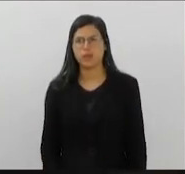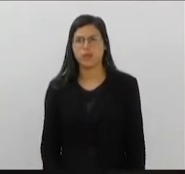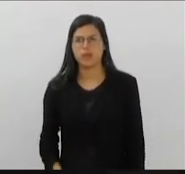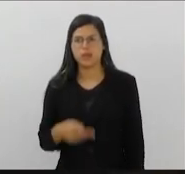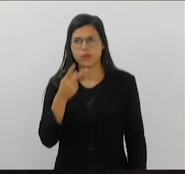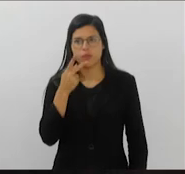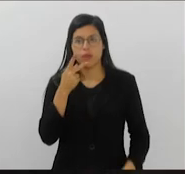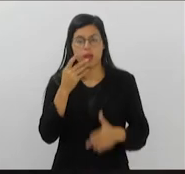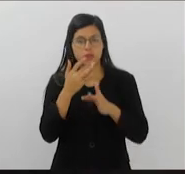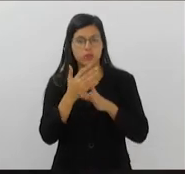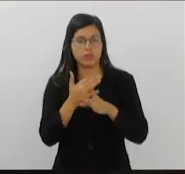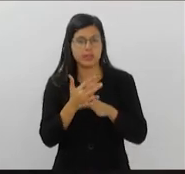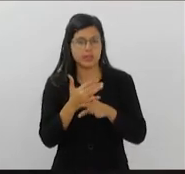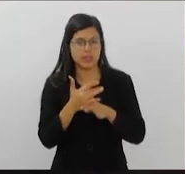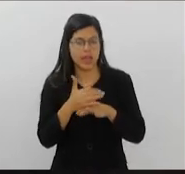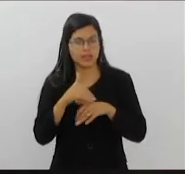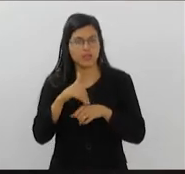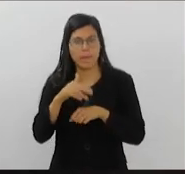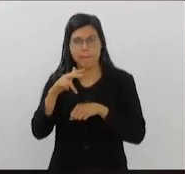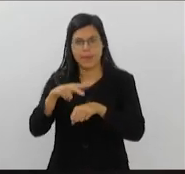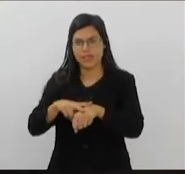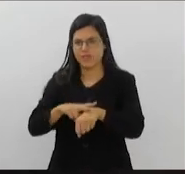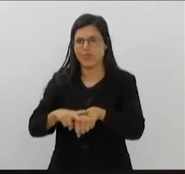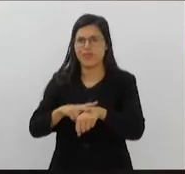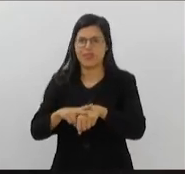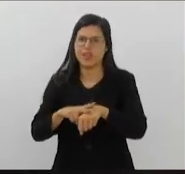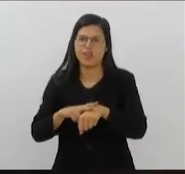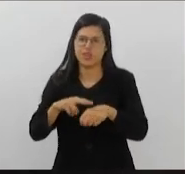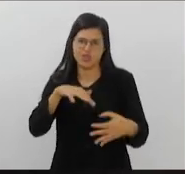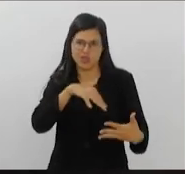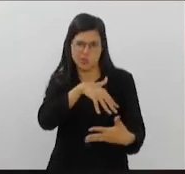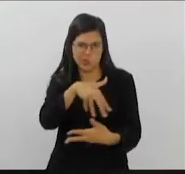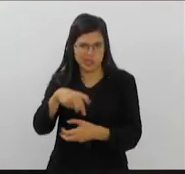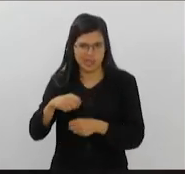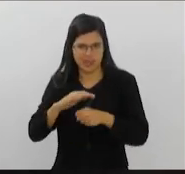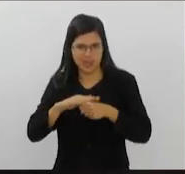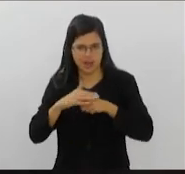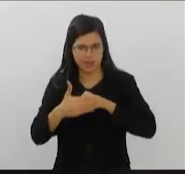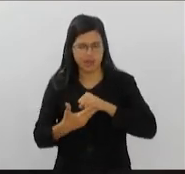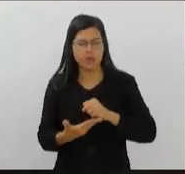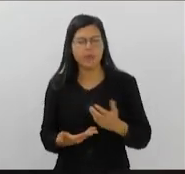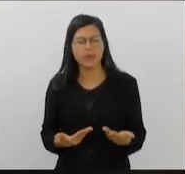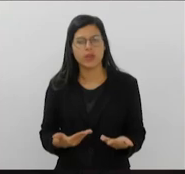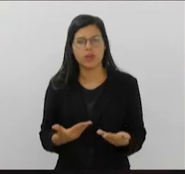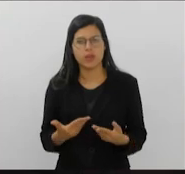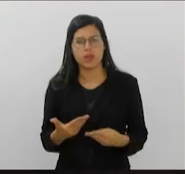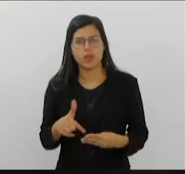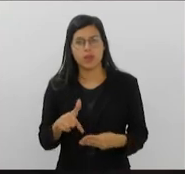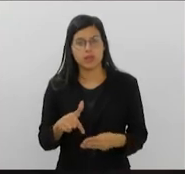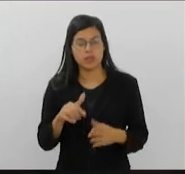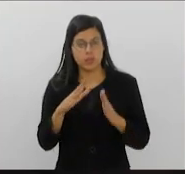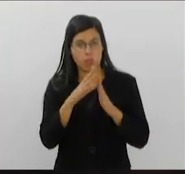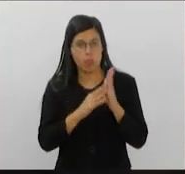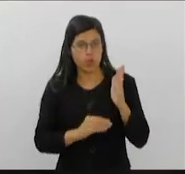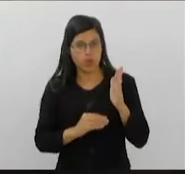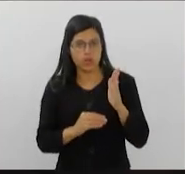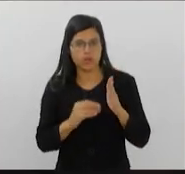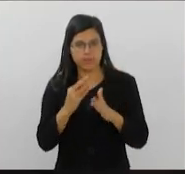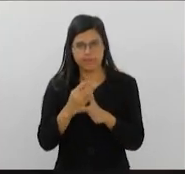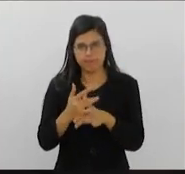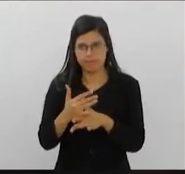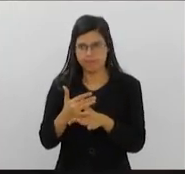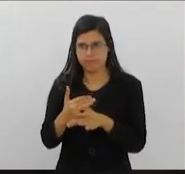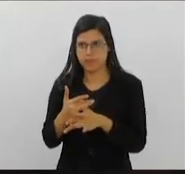termos cidades mais verdes e sustentáveis. Então, esse modelo de uma cidade